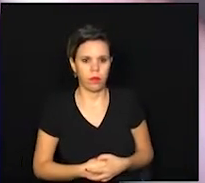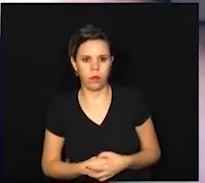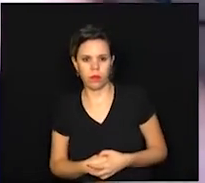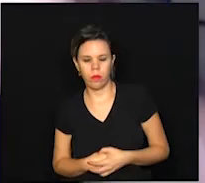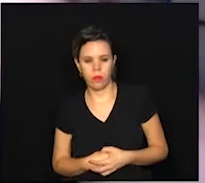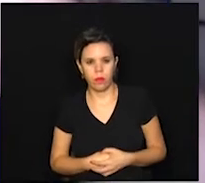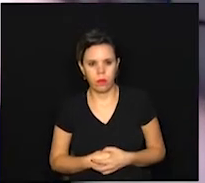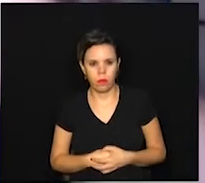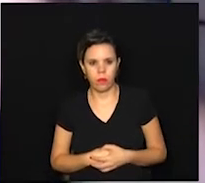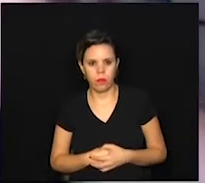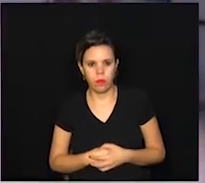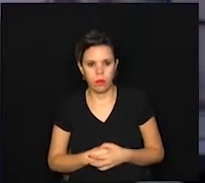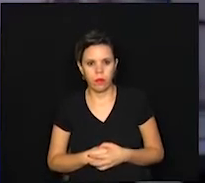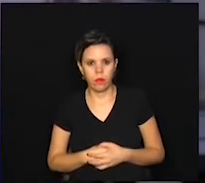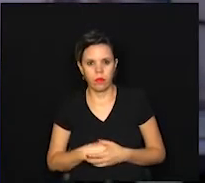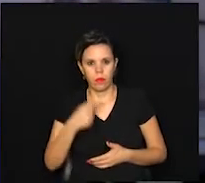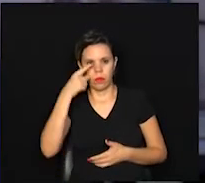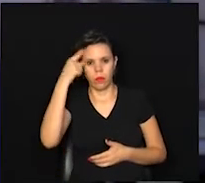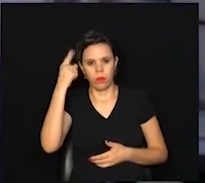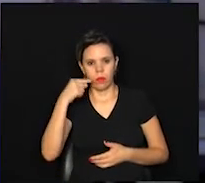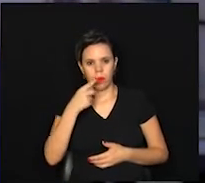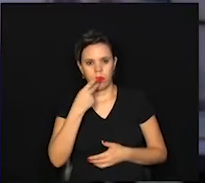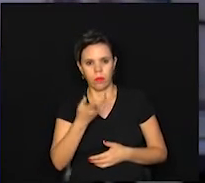foi a Paola que levantou, né?